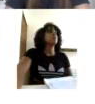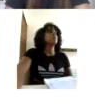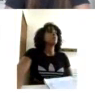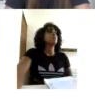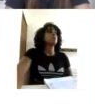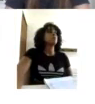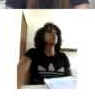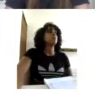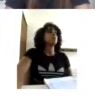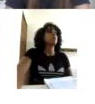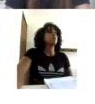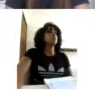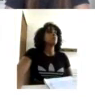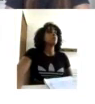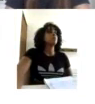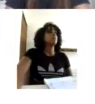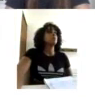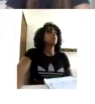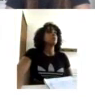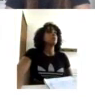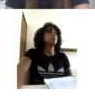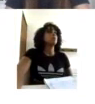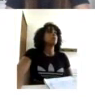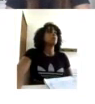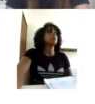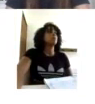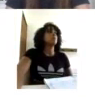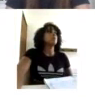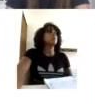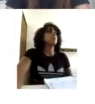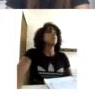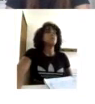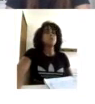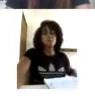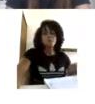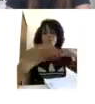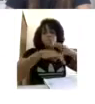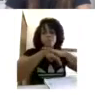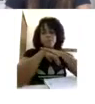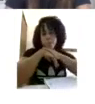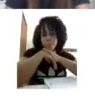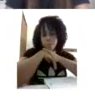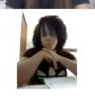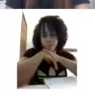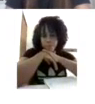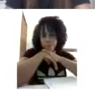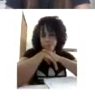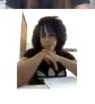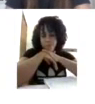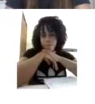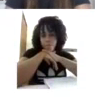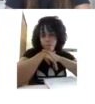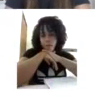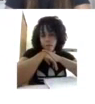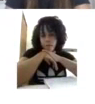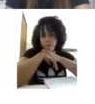ciências naturais? Como seriam feitas as aproximações dessas áreas? Quais as expectativas